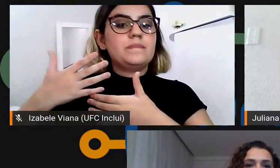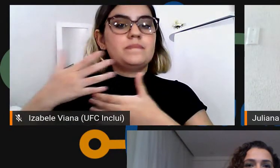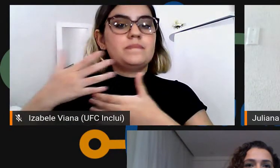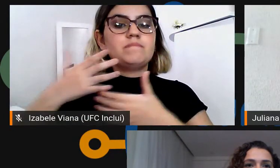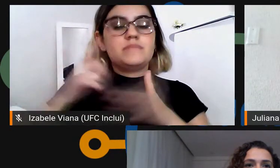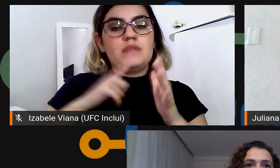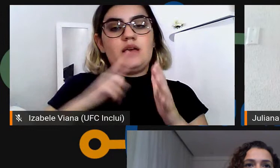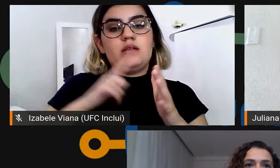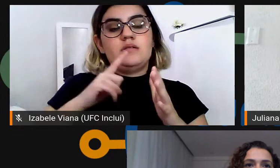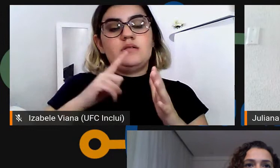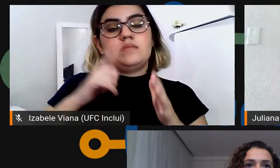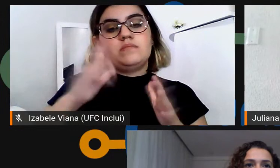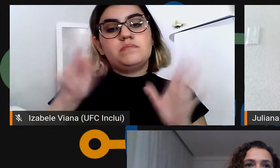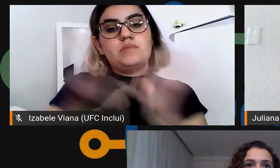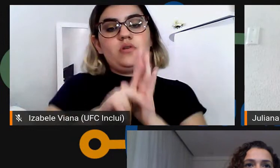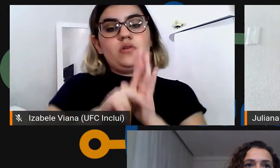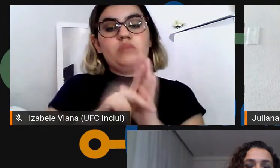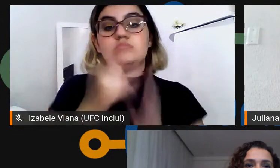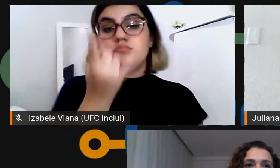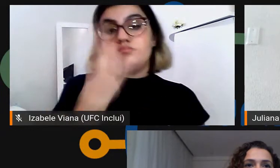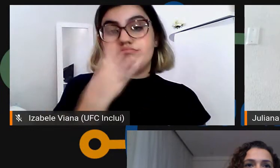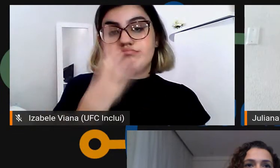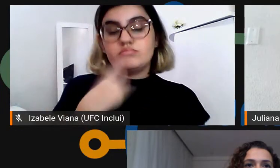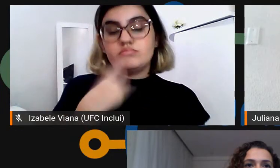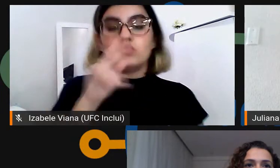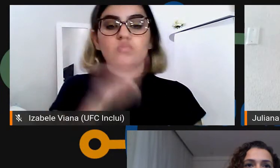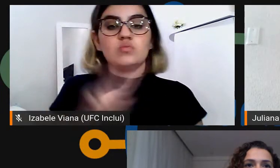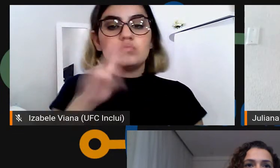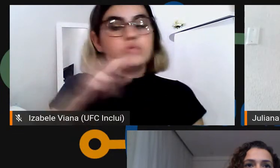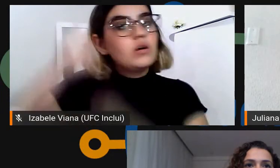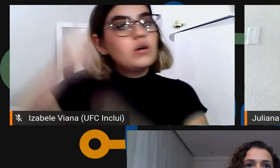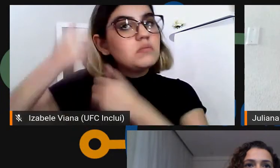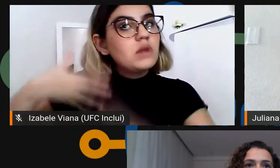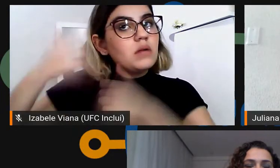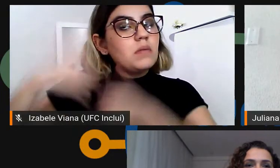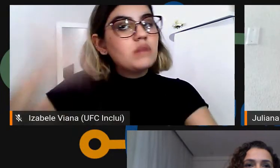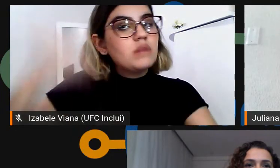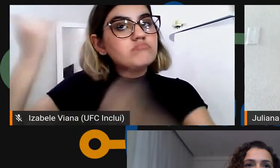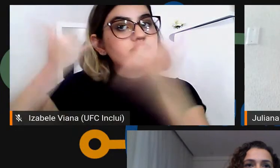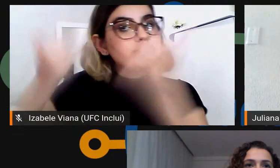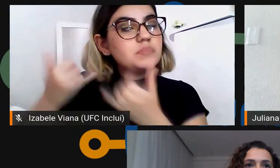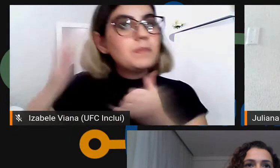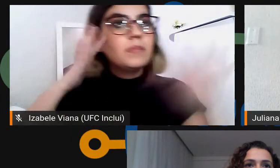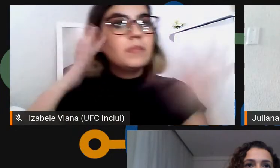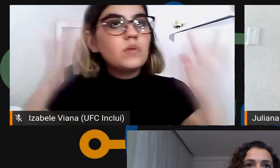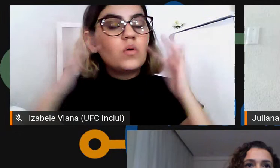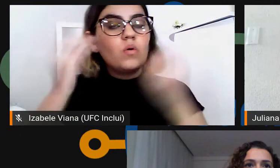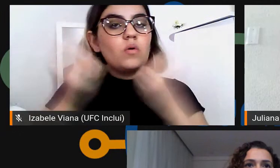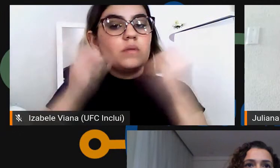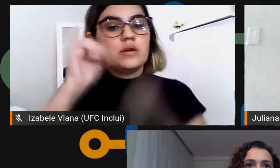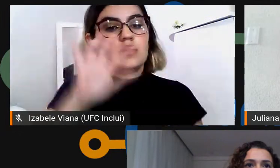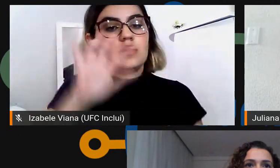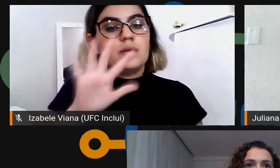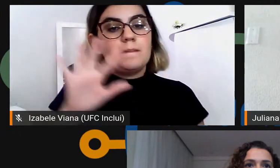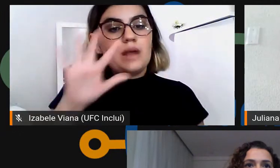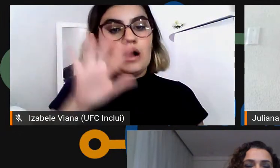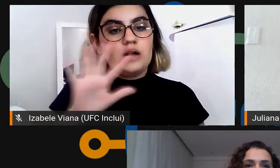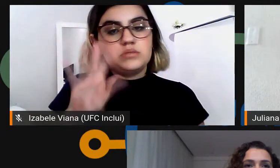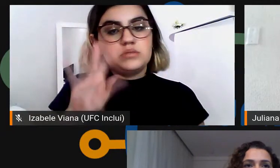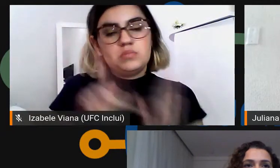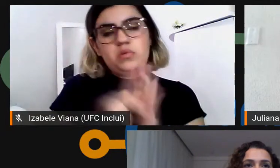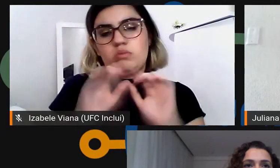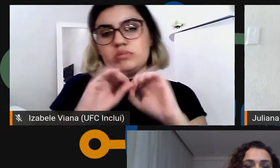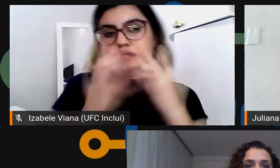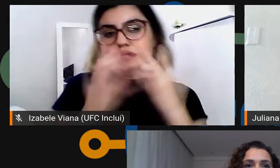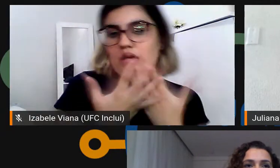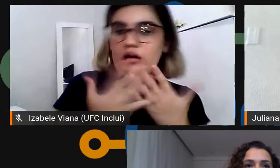têm deficiência visual possam ter acesso à informação imagética contida na tela ou nos slides dos palestrantes, por exemplo,